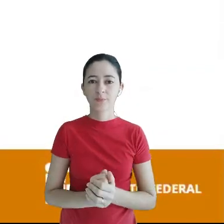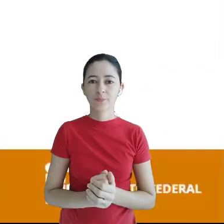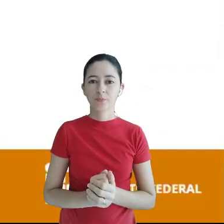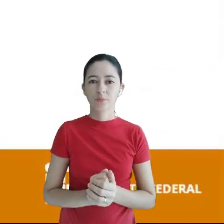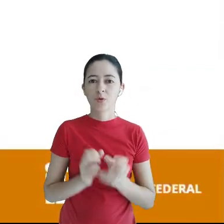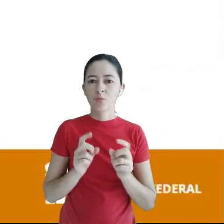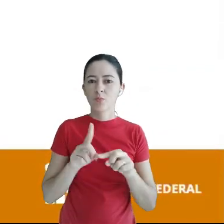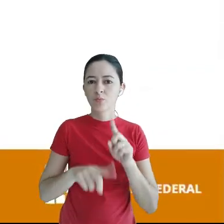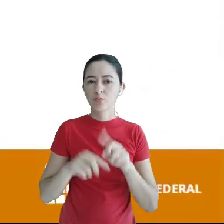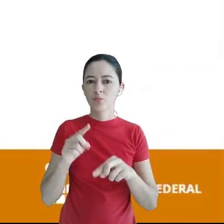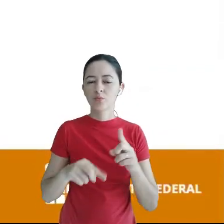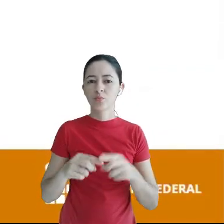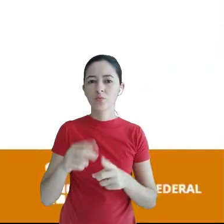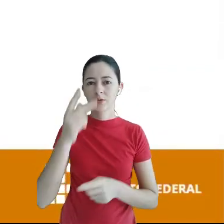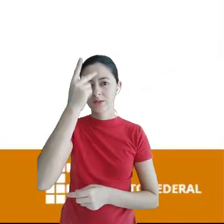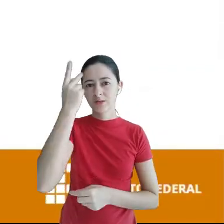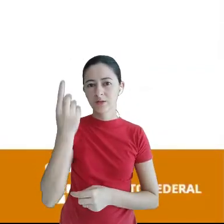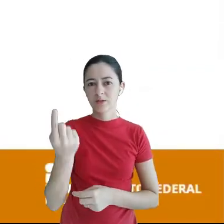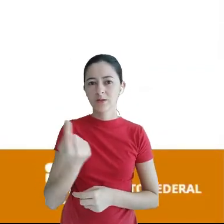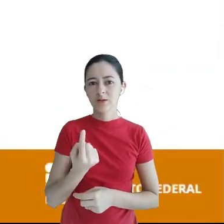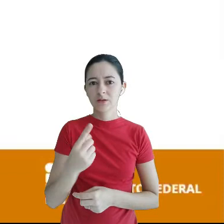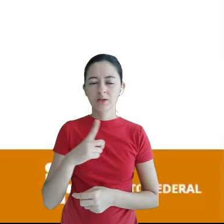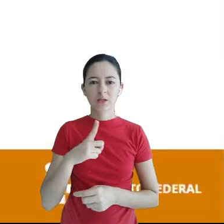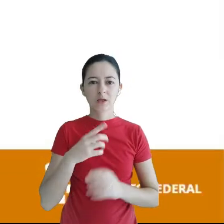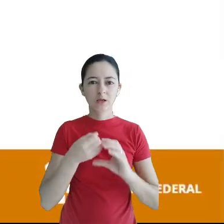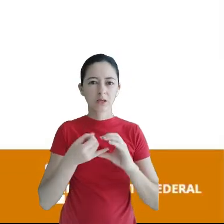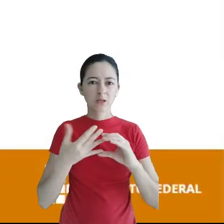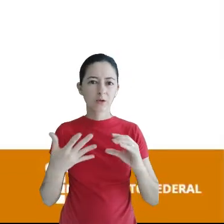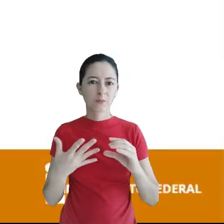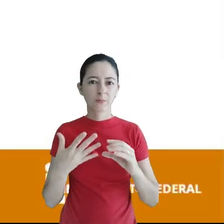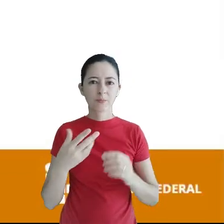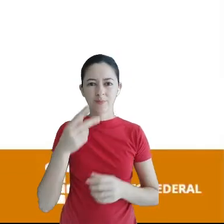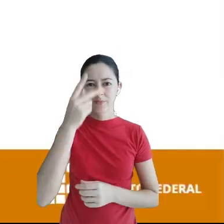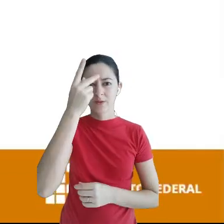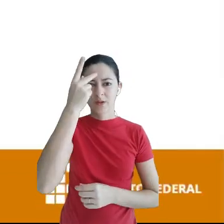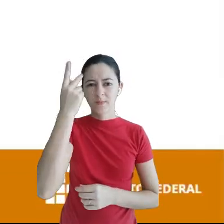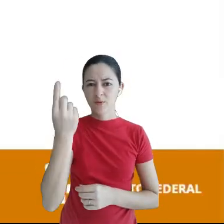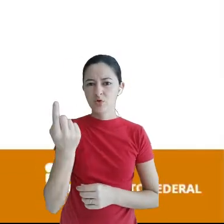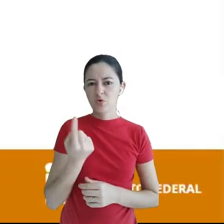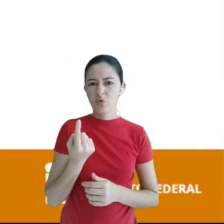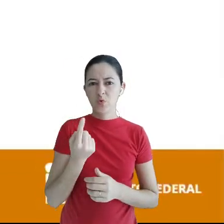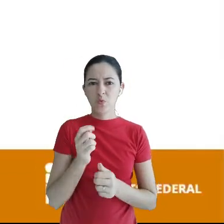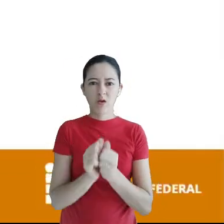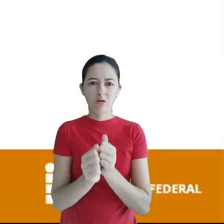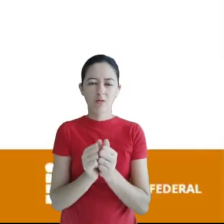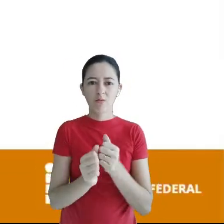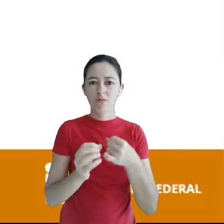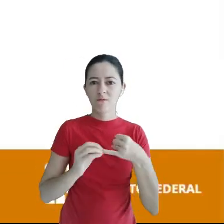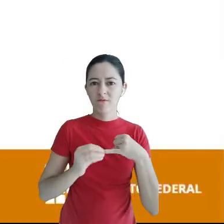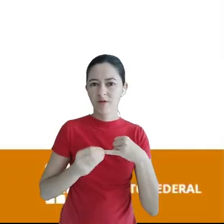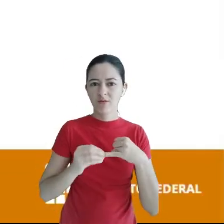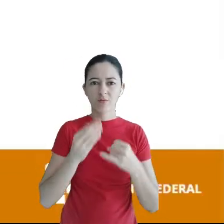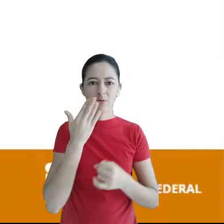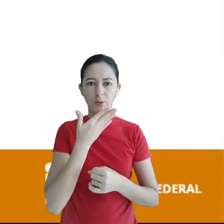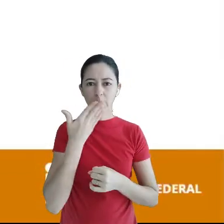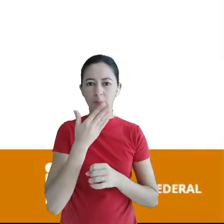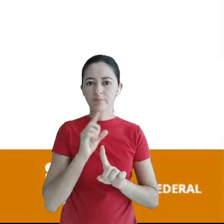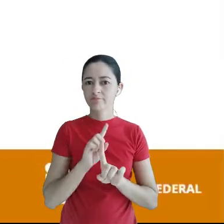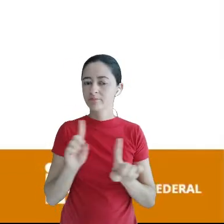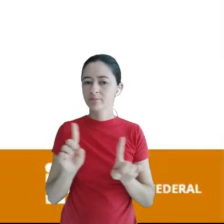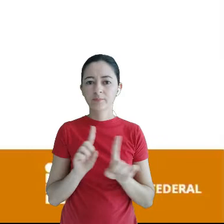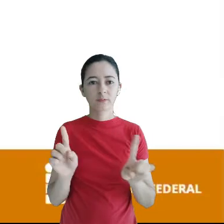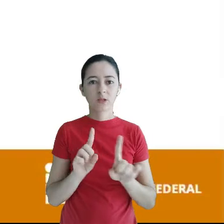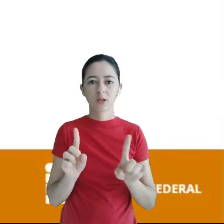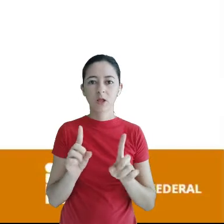Produto e cliente. Cliente tem que ter alguma característica aqui de produto? Tipo, cliente feijão, cliente arroz, cliente açúcar. Não.